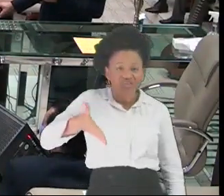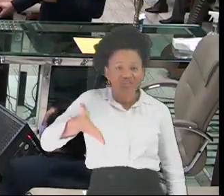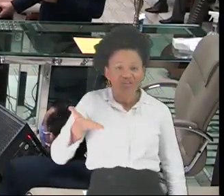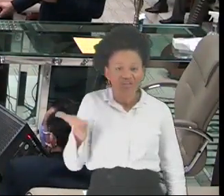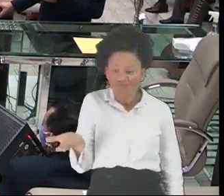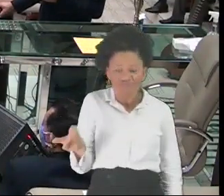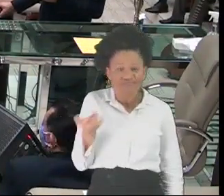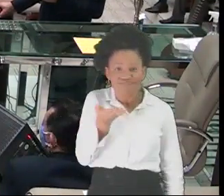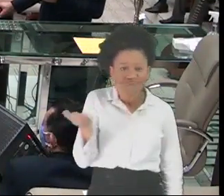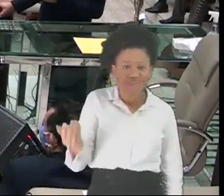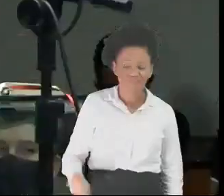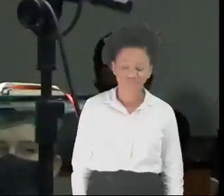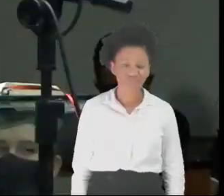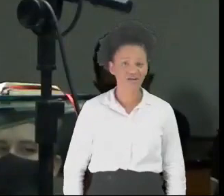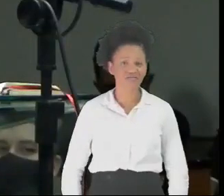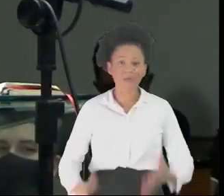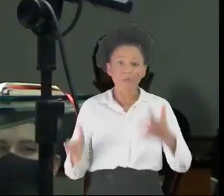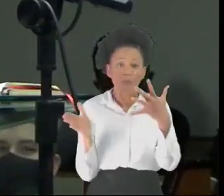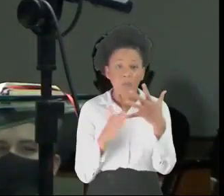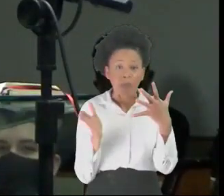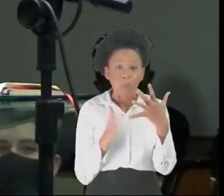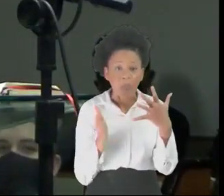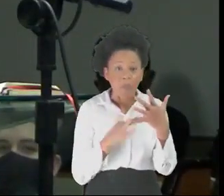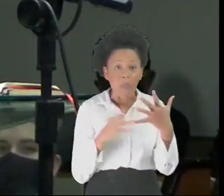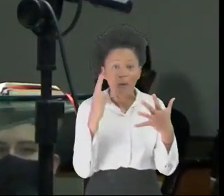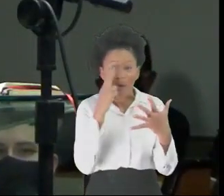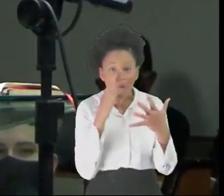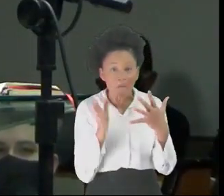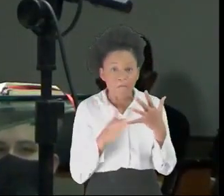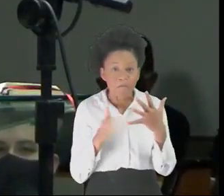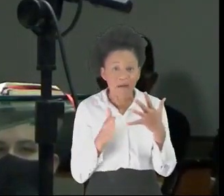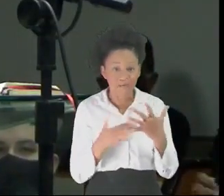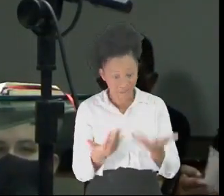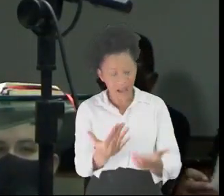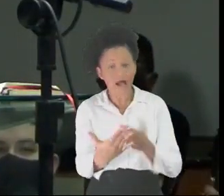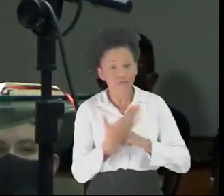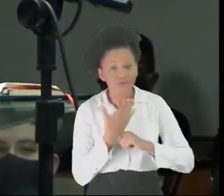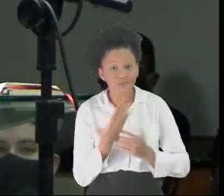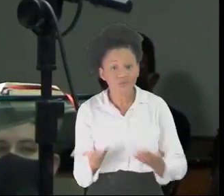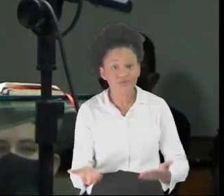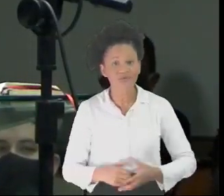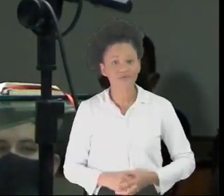Um crente peba. Me ajude.